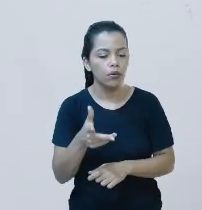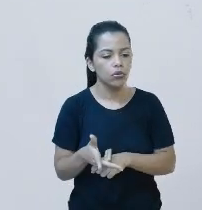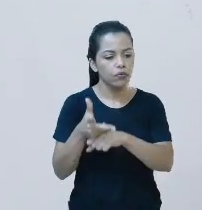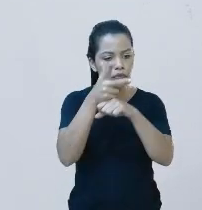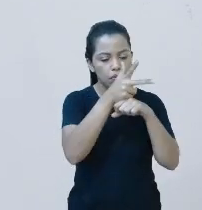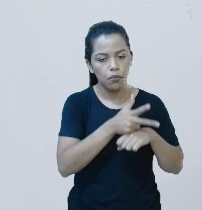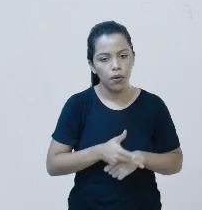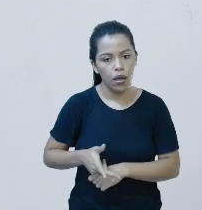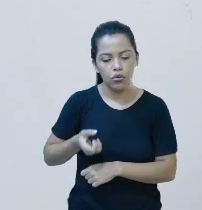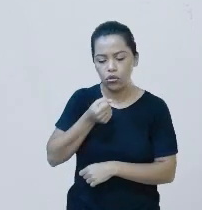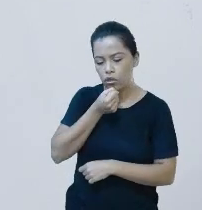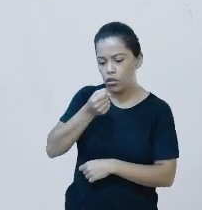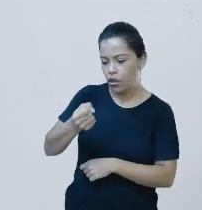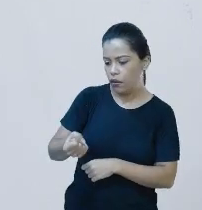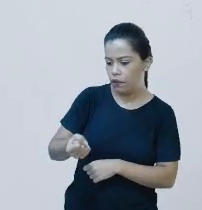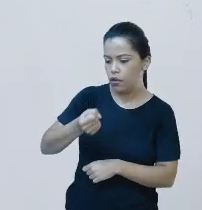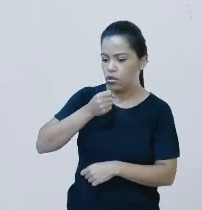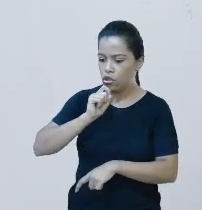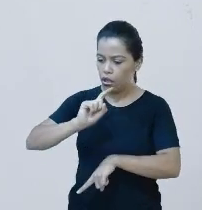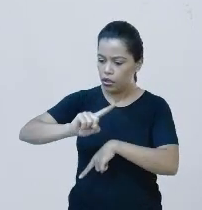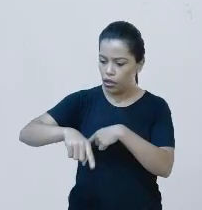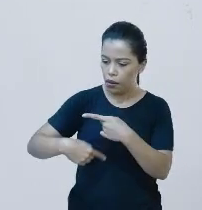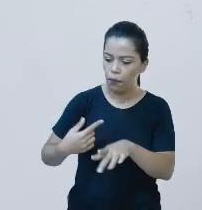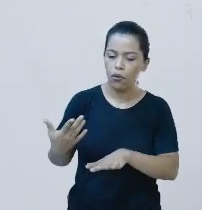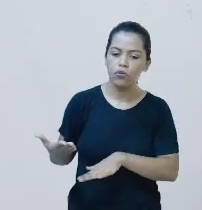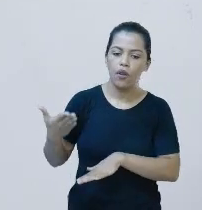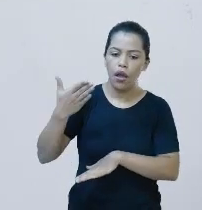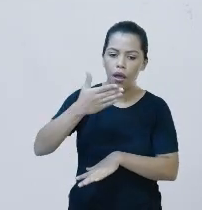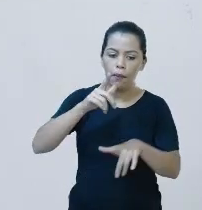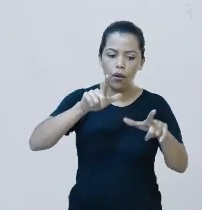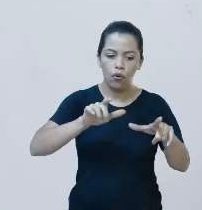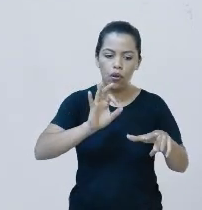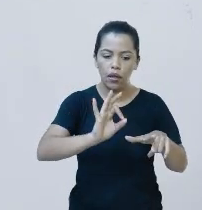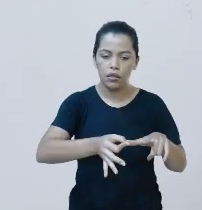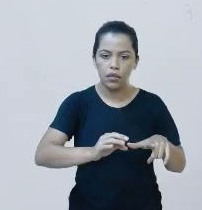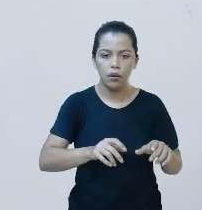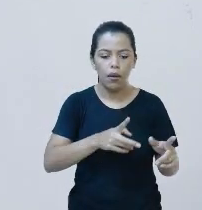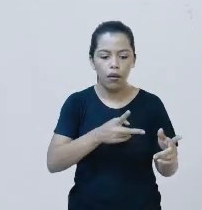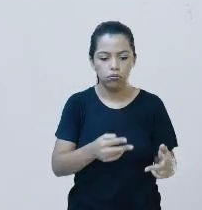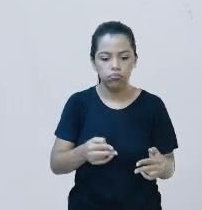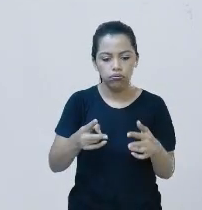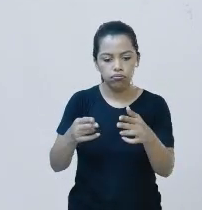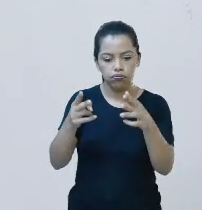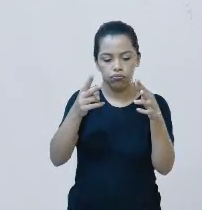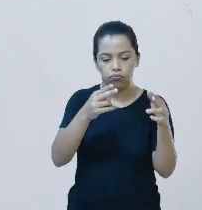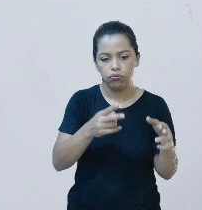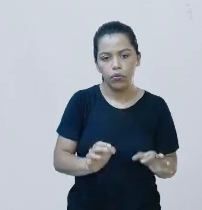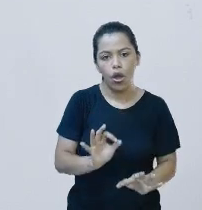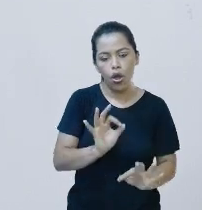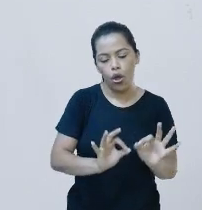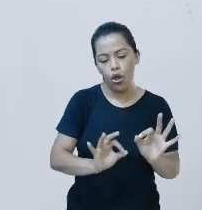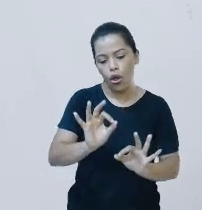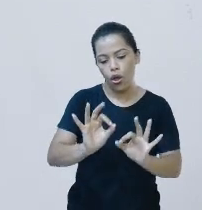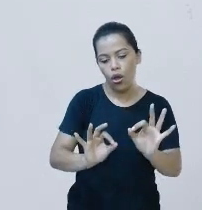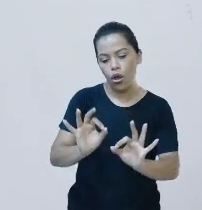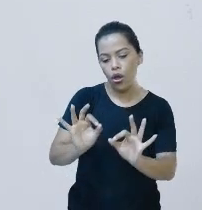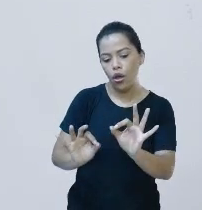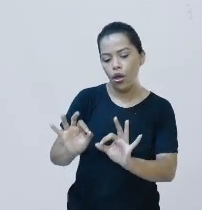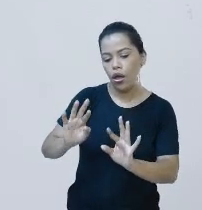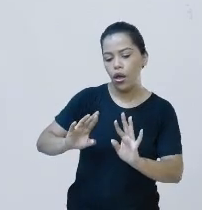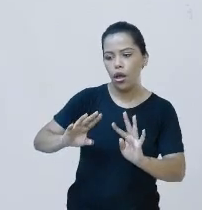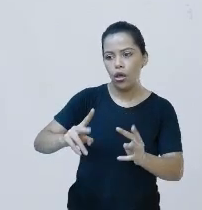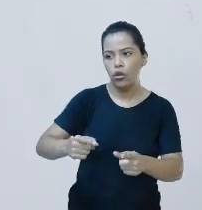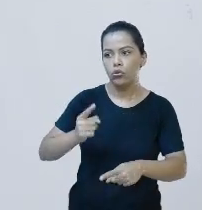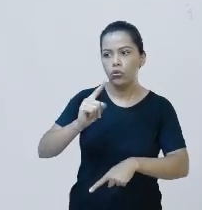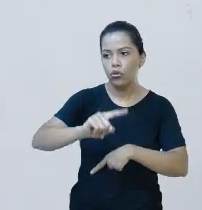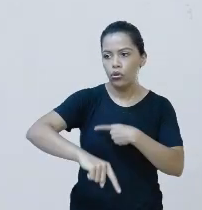filmagens, depois eles vão para um local específico, fazer ali a edição, monta todo o documentário e só